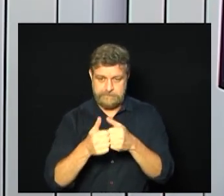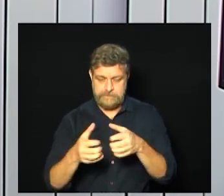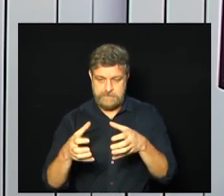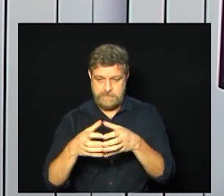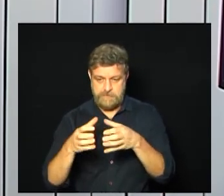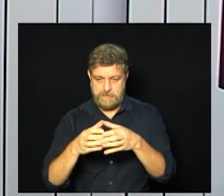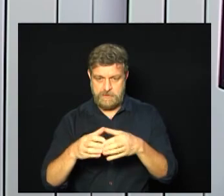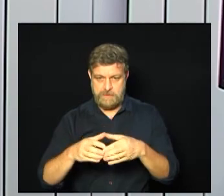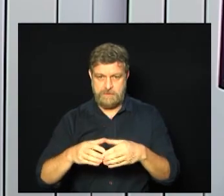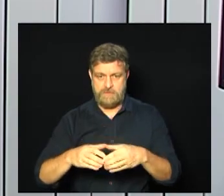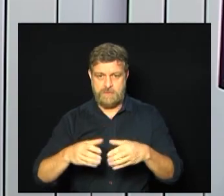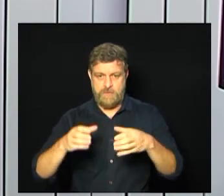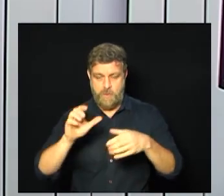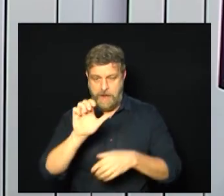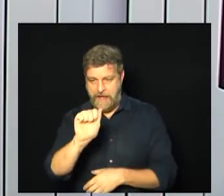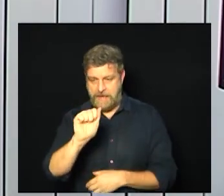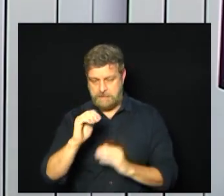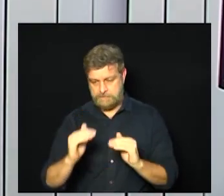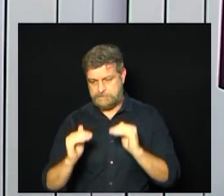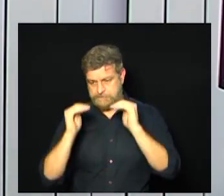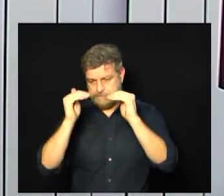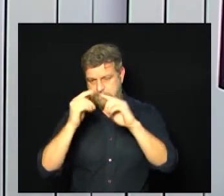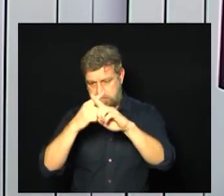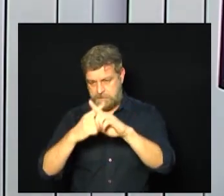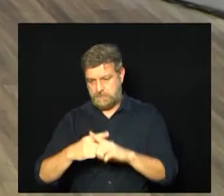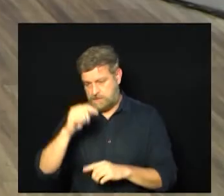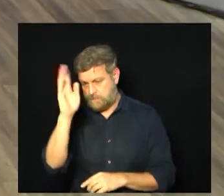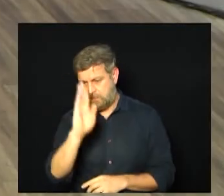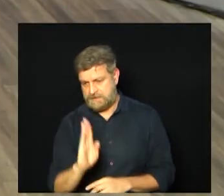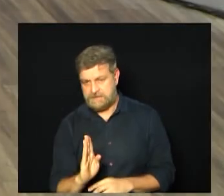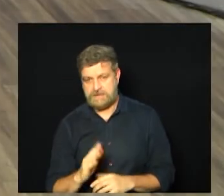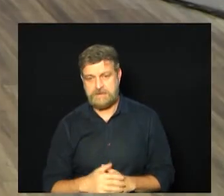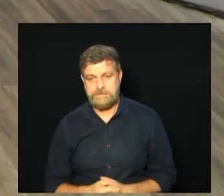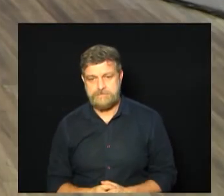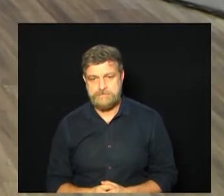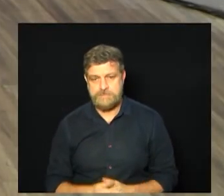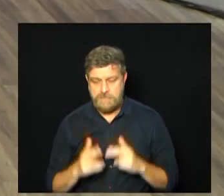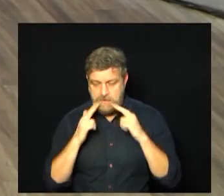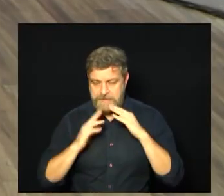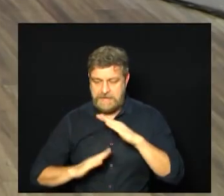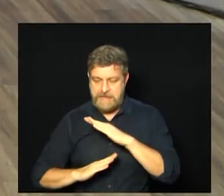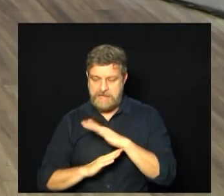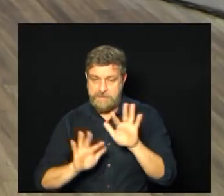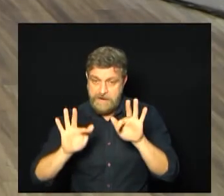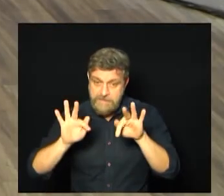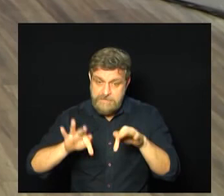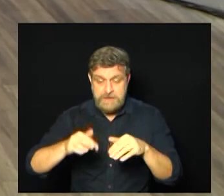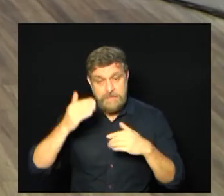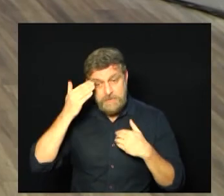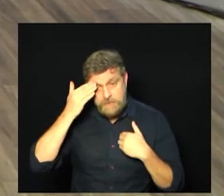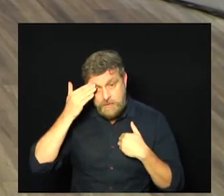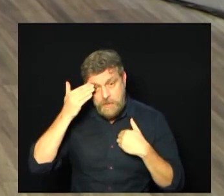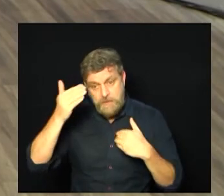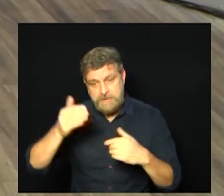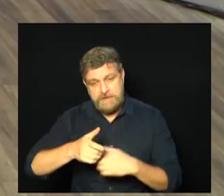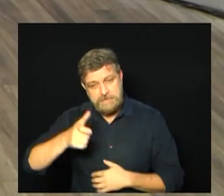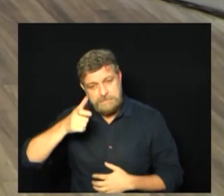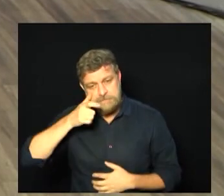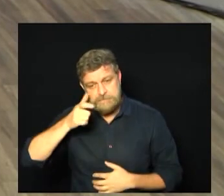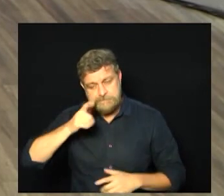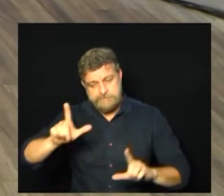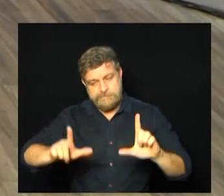acesso à primeira divisão do futebol brasileiro. O Câmara Notícia fica por aqui. Muito obrigado pela